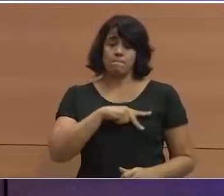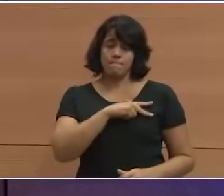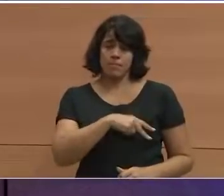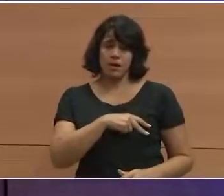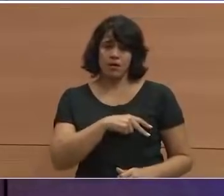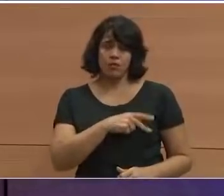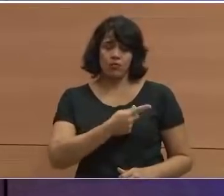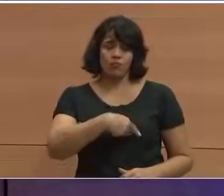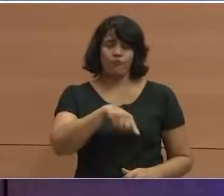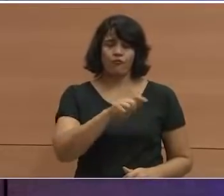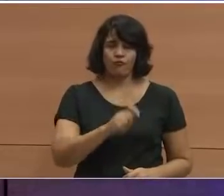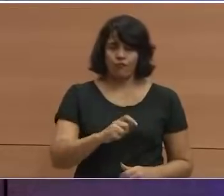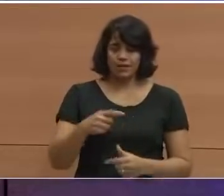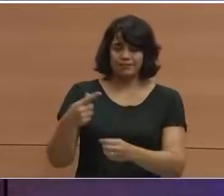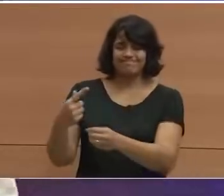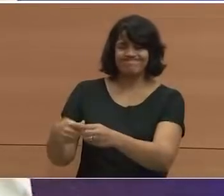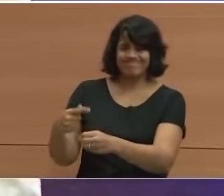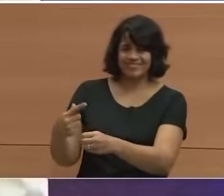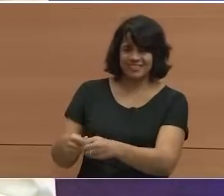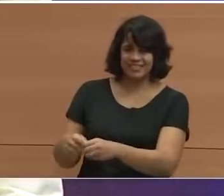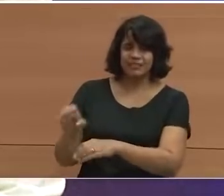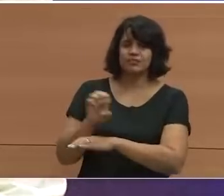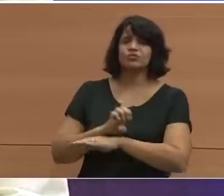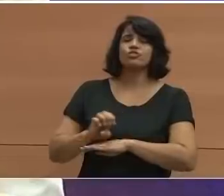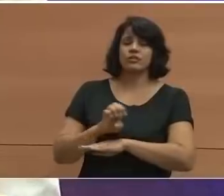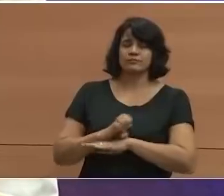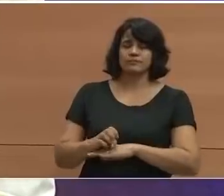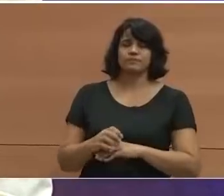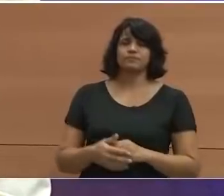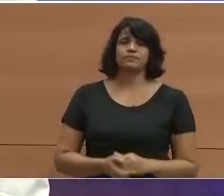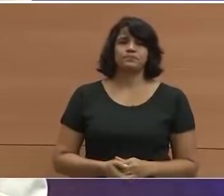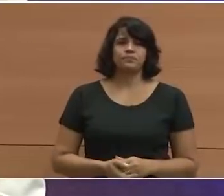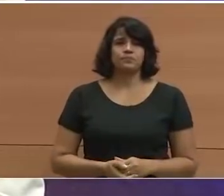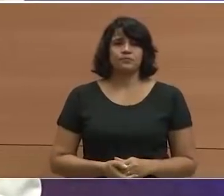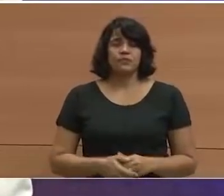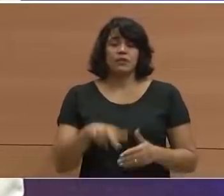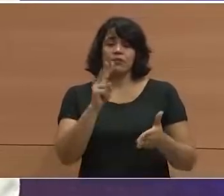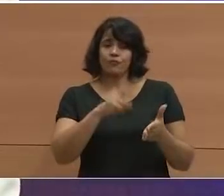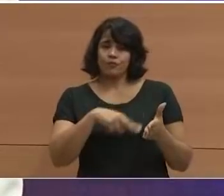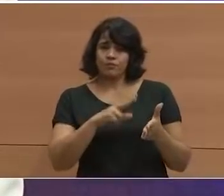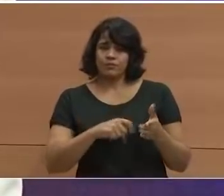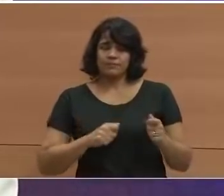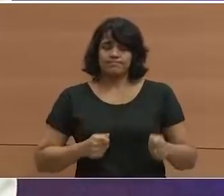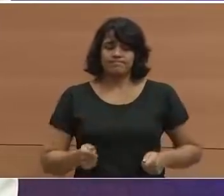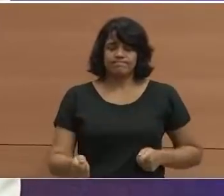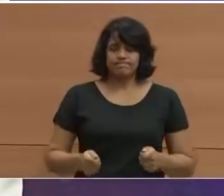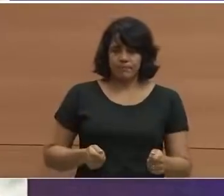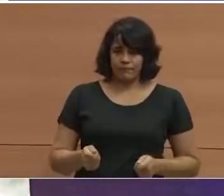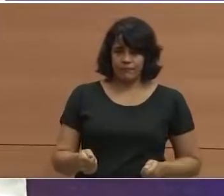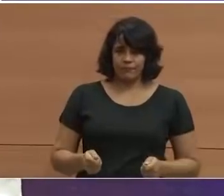assunto muito importante. Vamos lá para Atos dos Apóstolos. Na sua